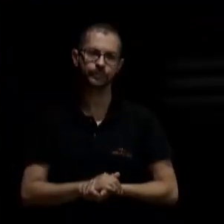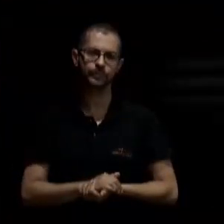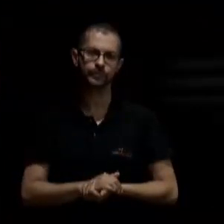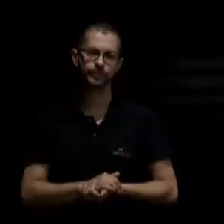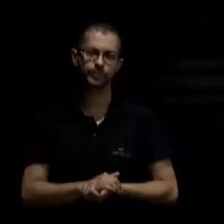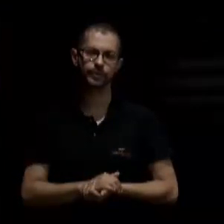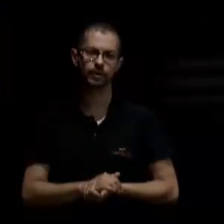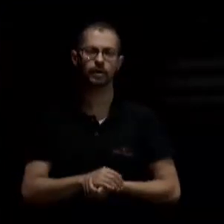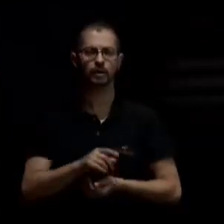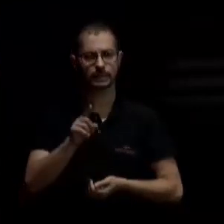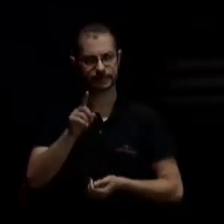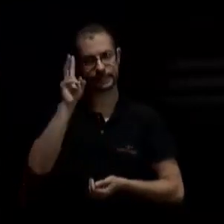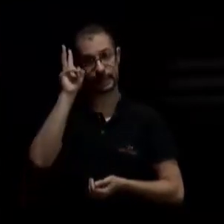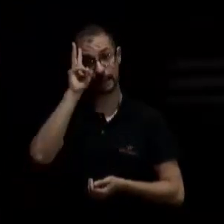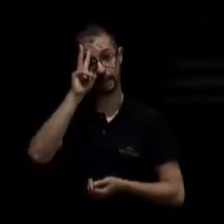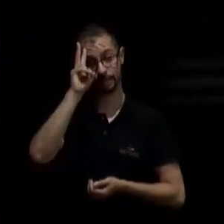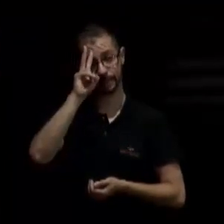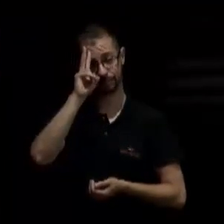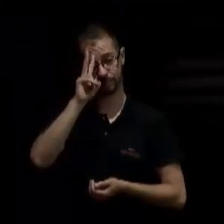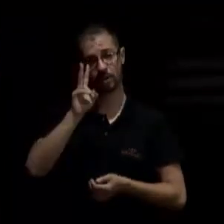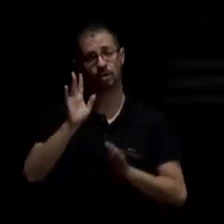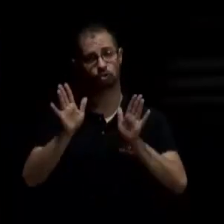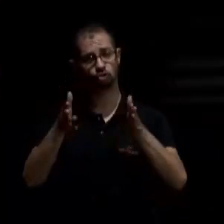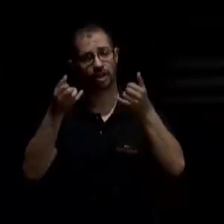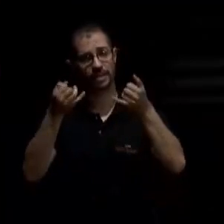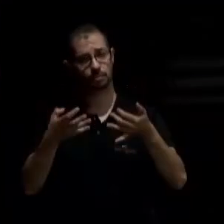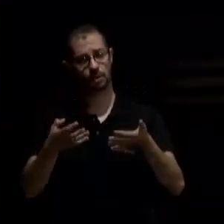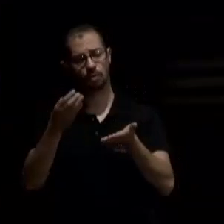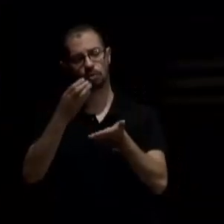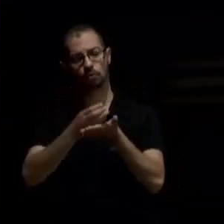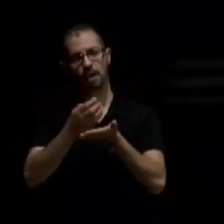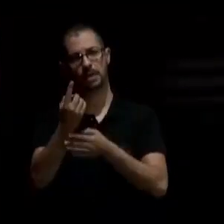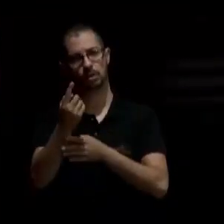Vocês se lembram que nós falamos que o capítulo 17